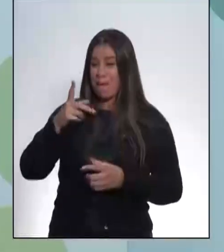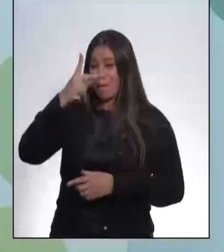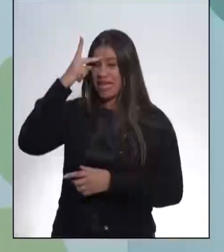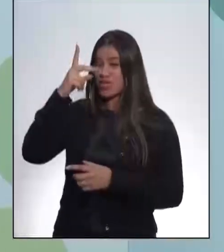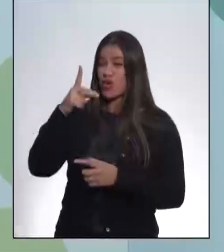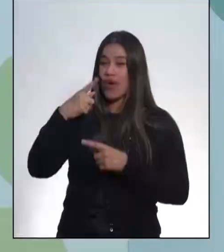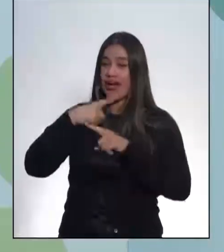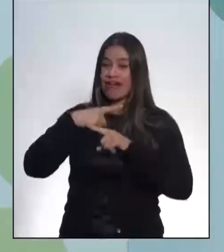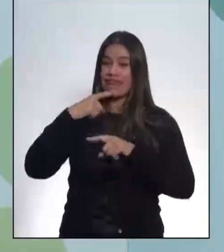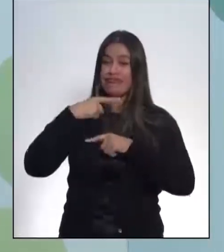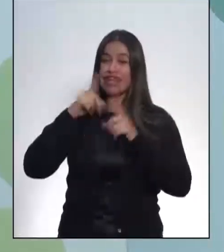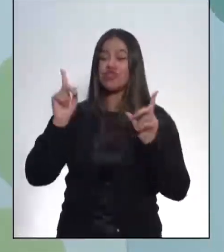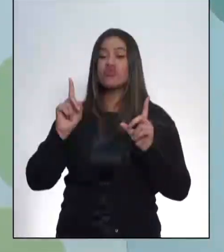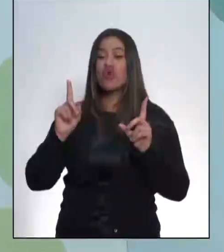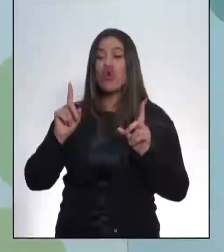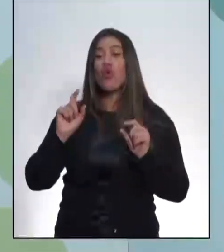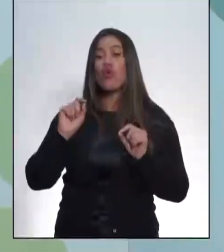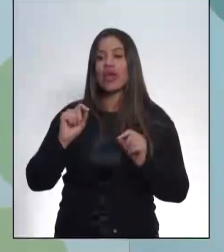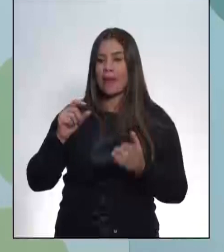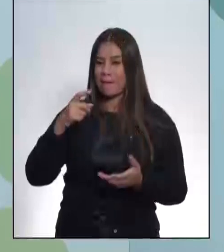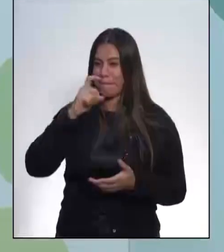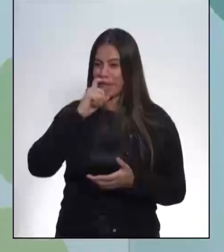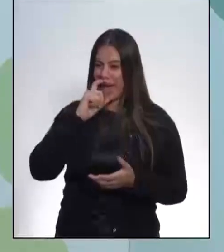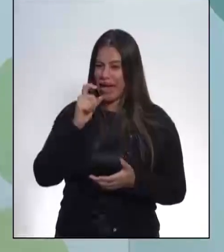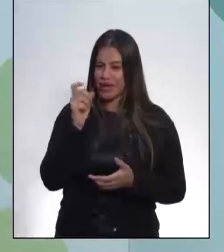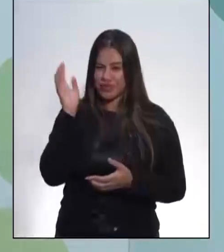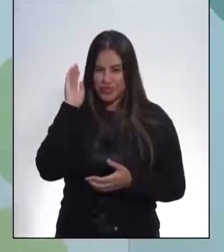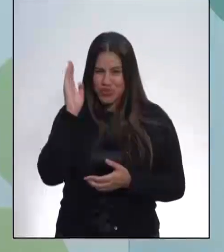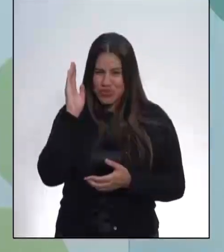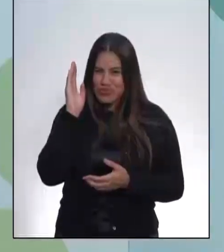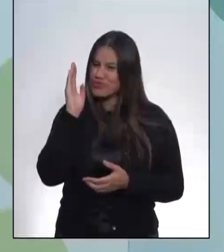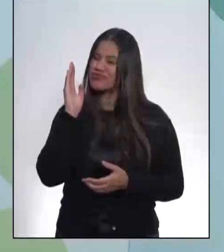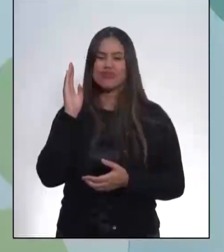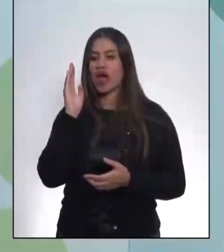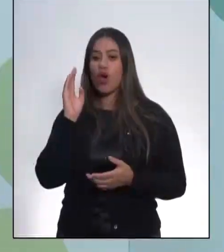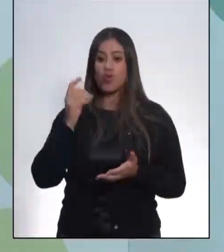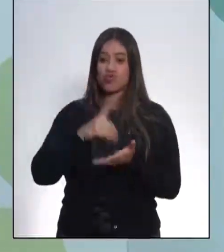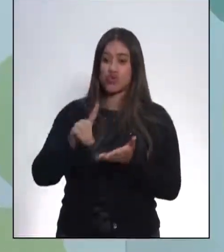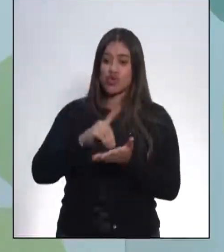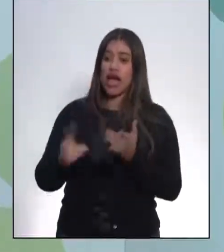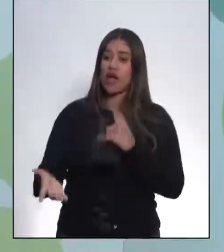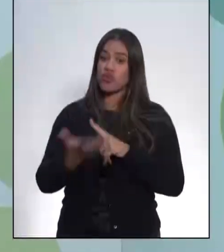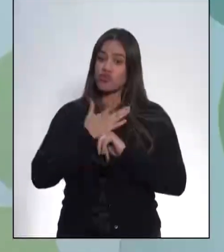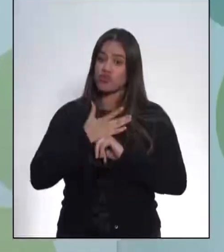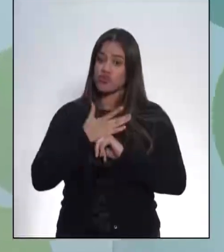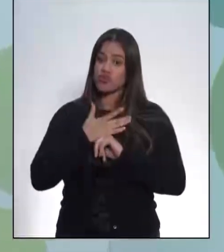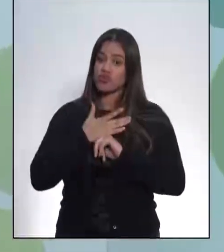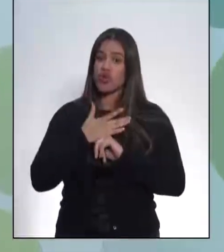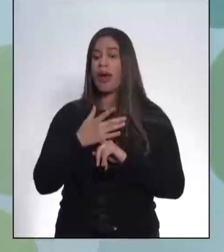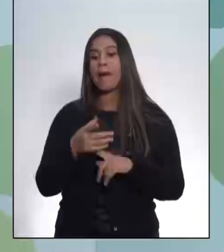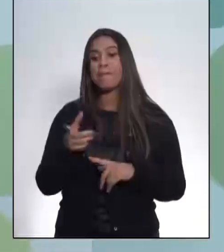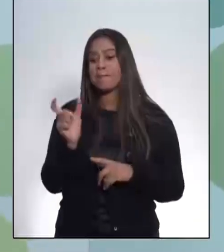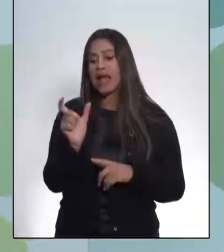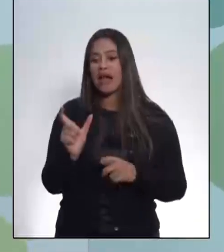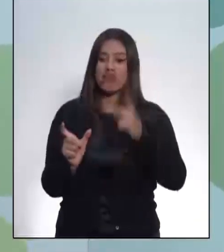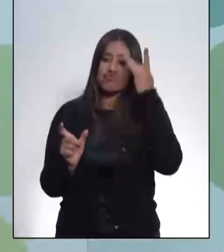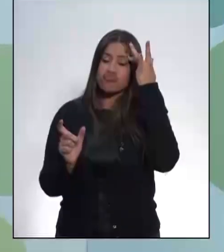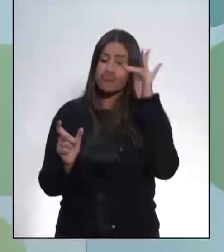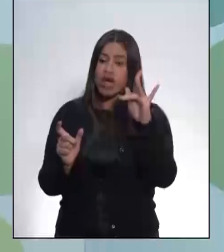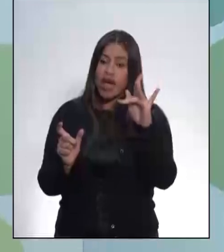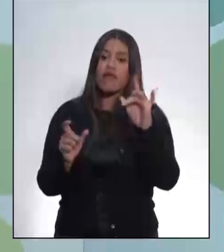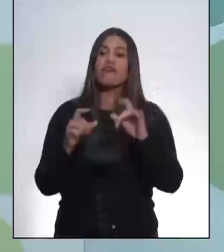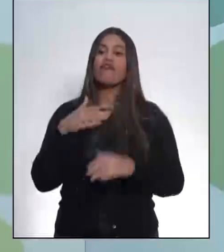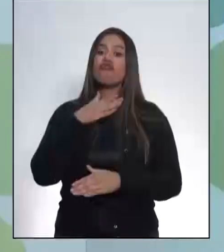gato morto até o gato miar. Dicionário não é o pai dos burros. Dicionário é para nos ajudar. Não entendeu uma palavra? Grifa a palavra. Vai ao